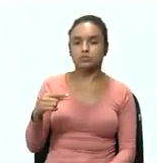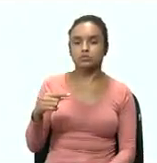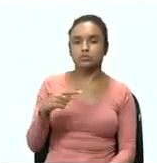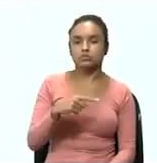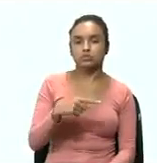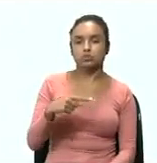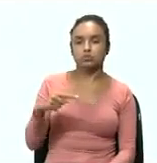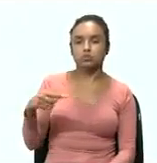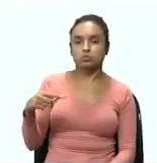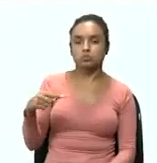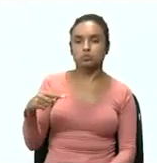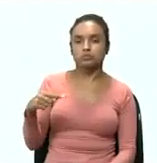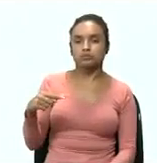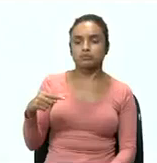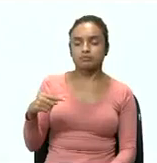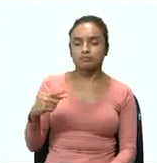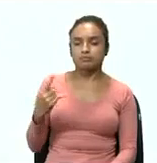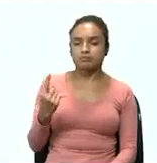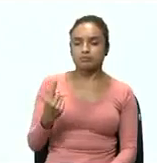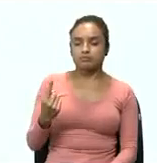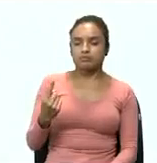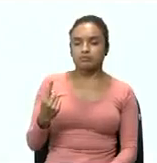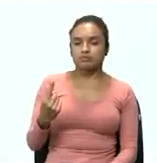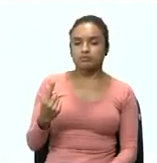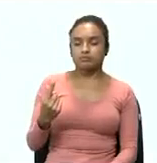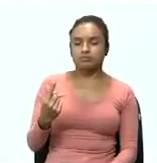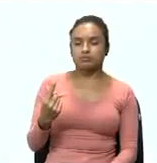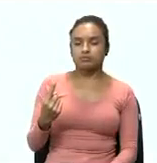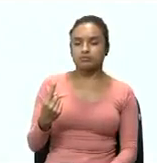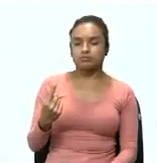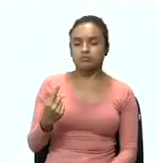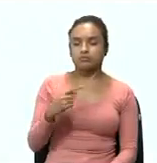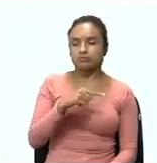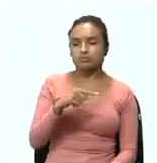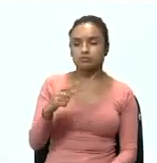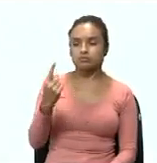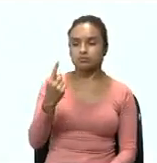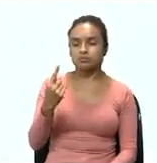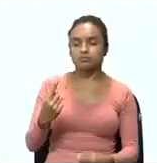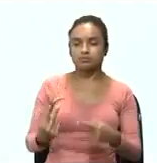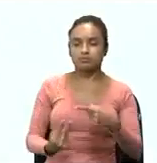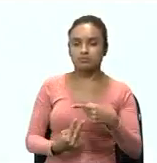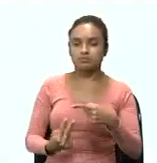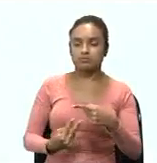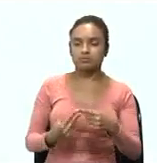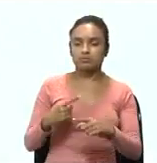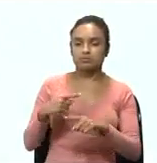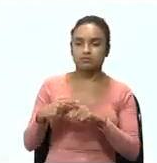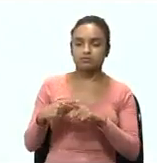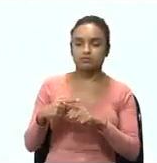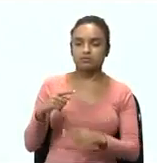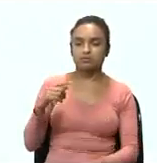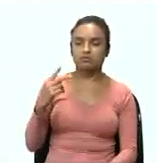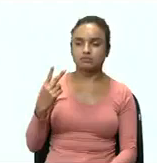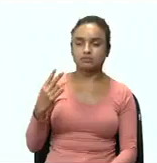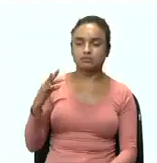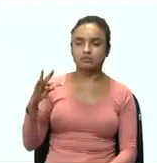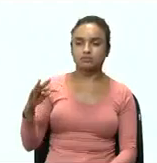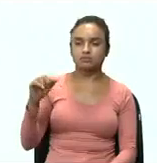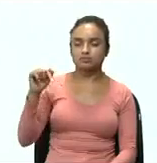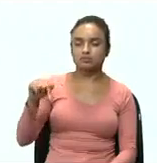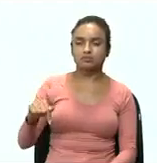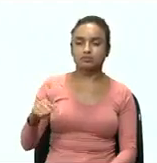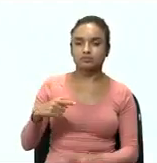no caso, 1 sobre 2 que multiplica 2t mais 1